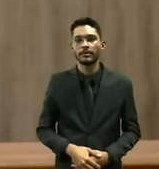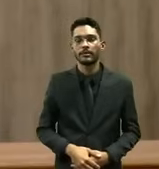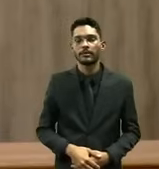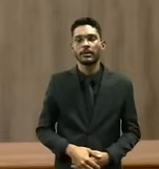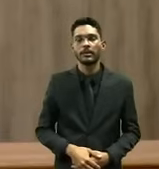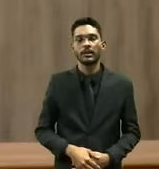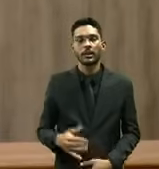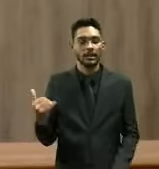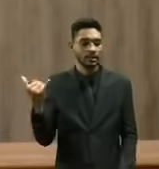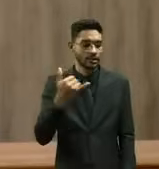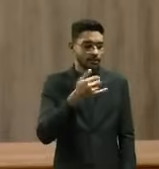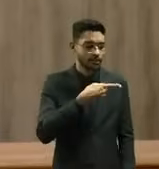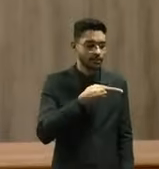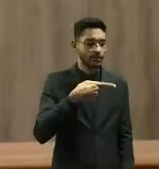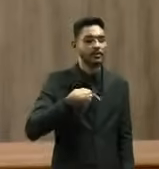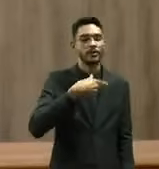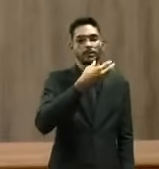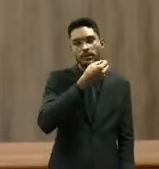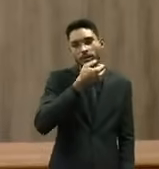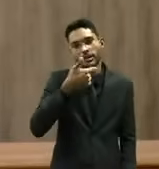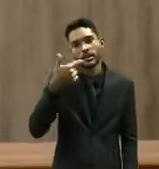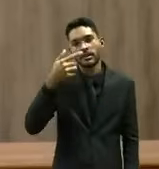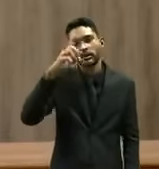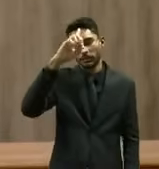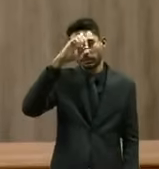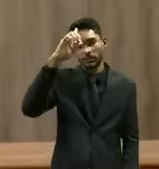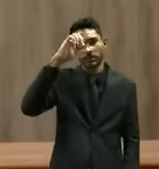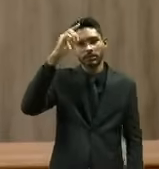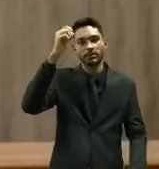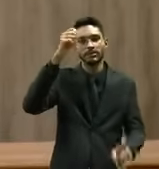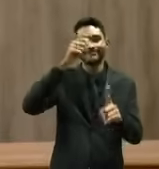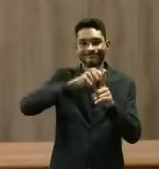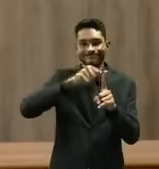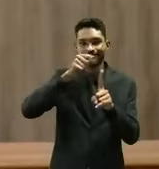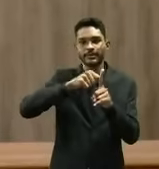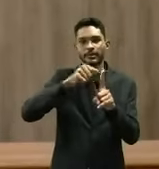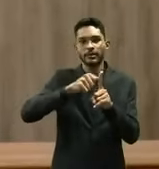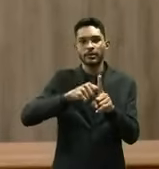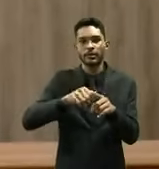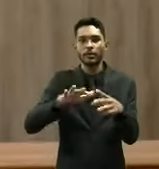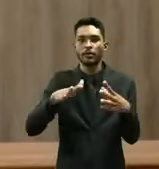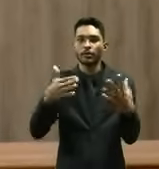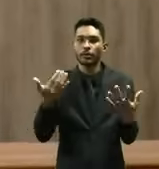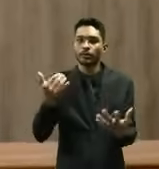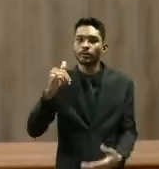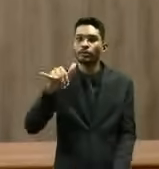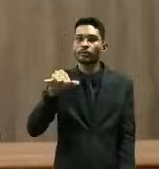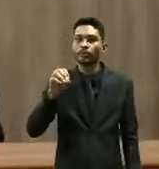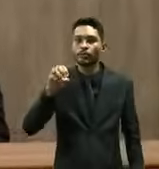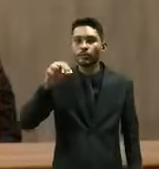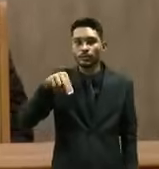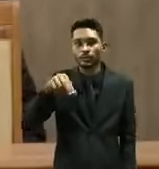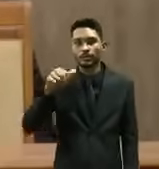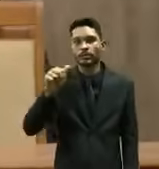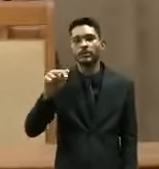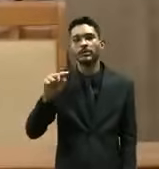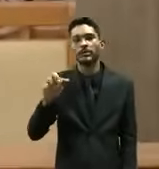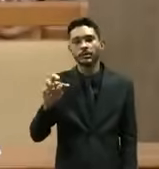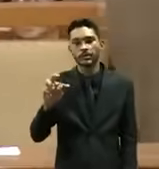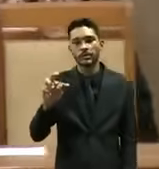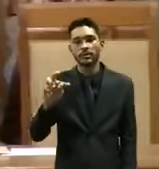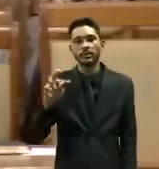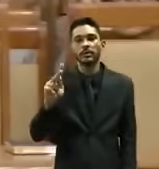aziel passavam Dias passavam meses quando Jonathan Eduard pregou e e pecadores nas